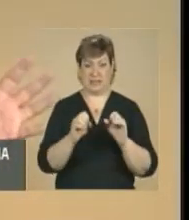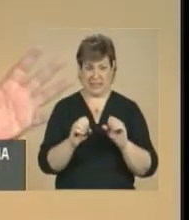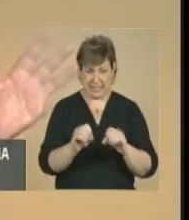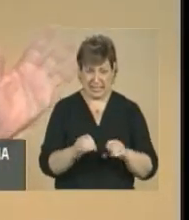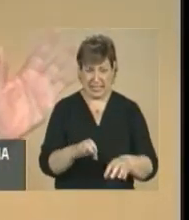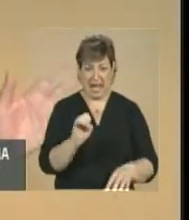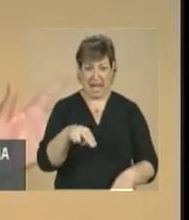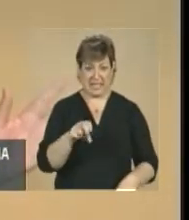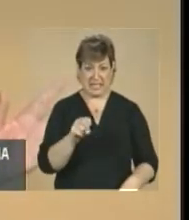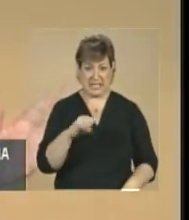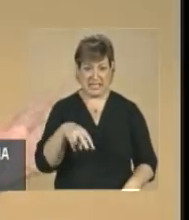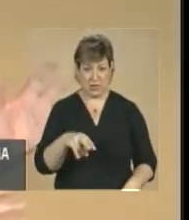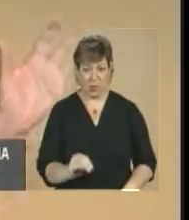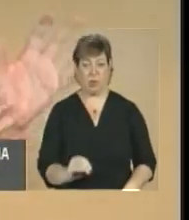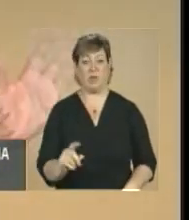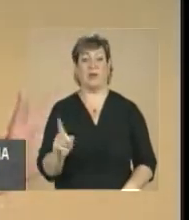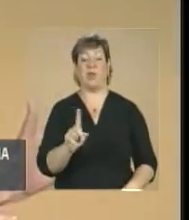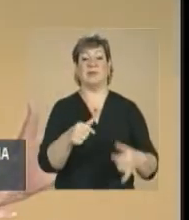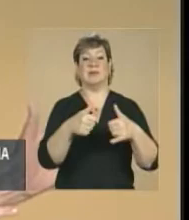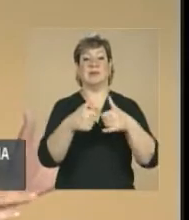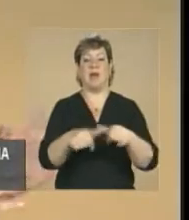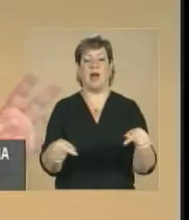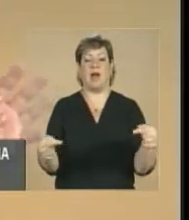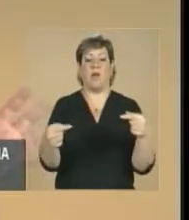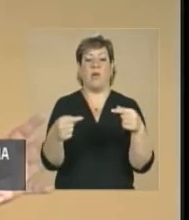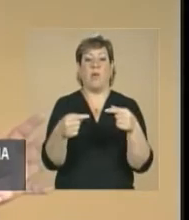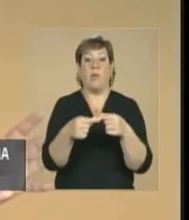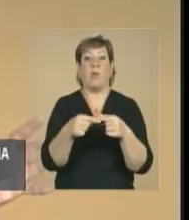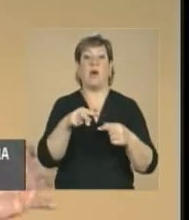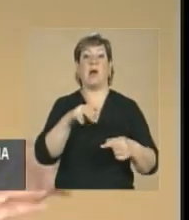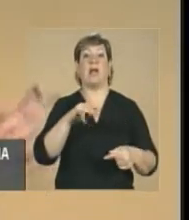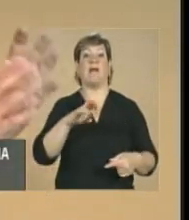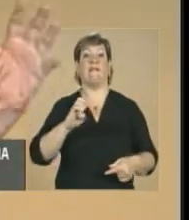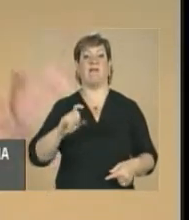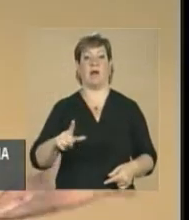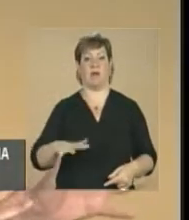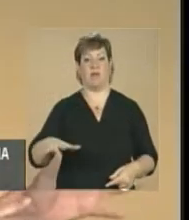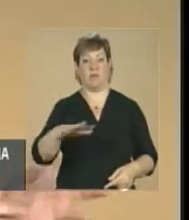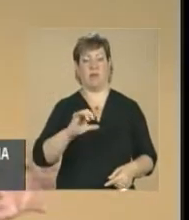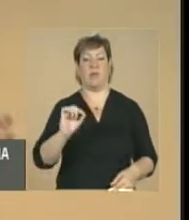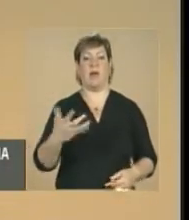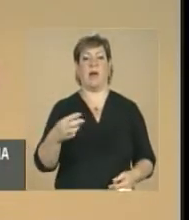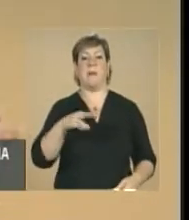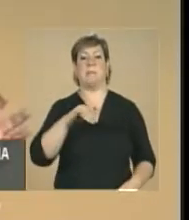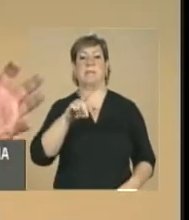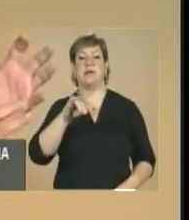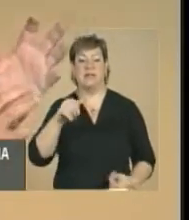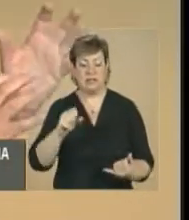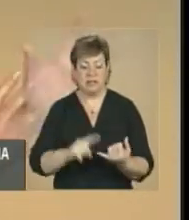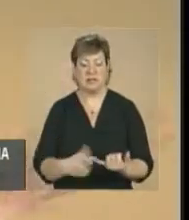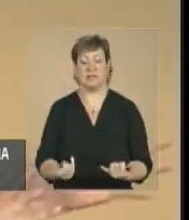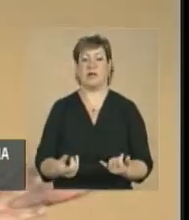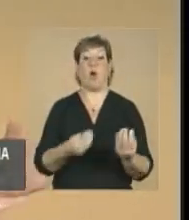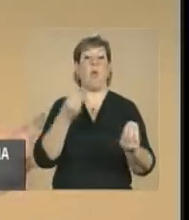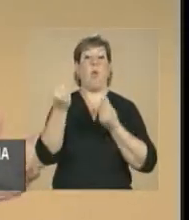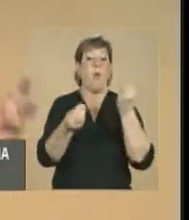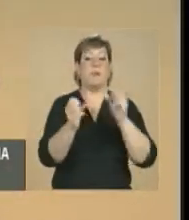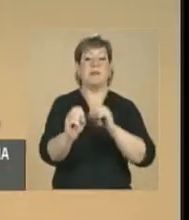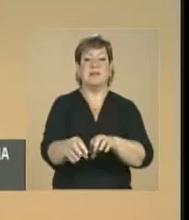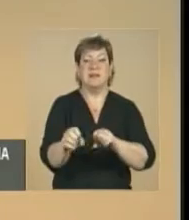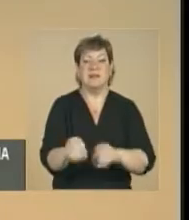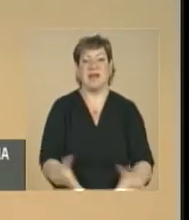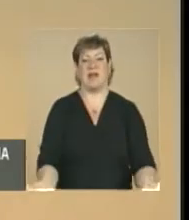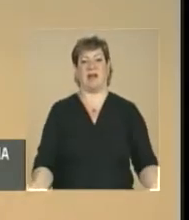Ele não corresponde ao estágio em que as mídias, as formas de ensinar